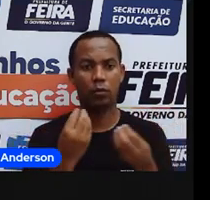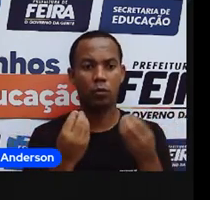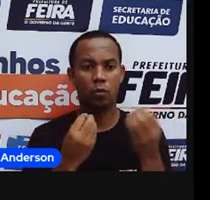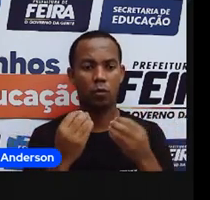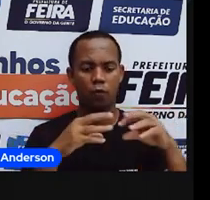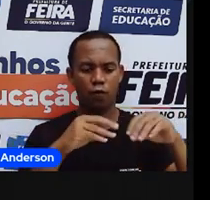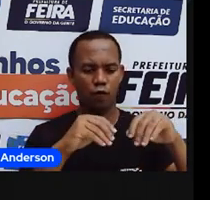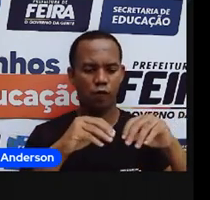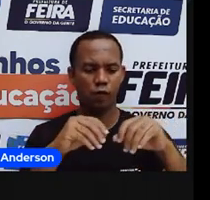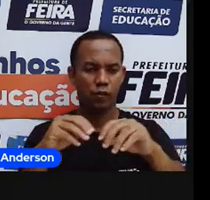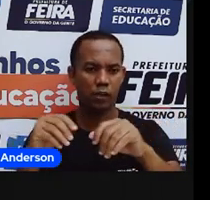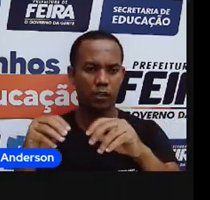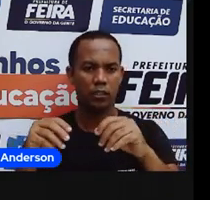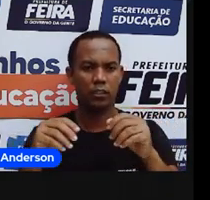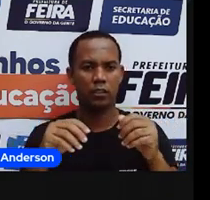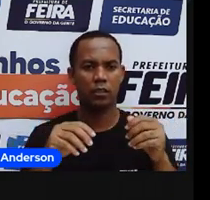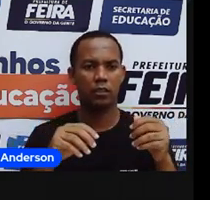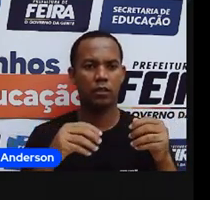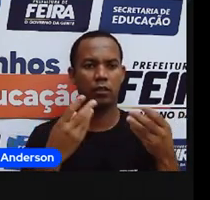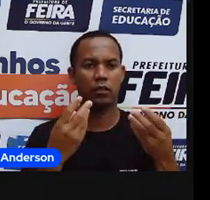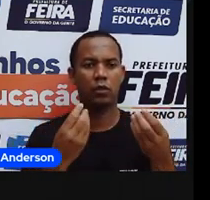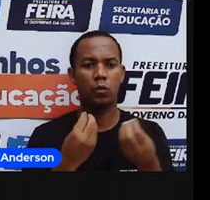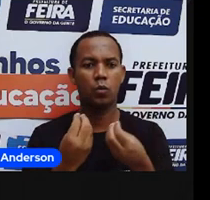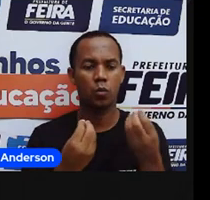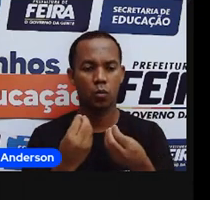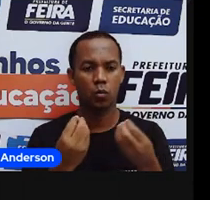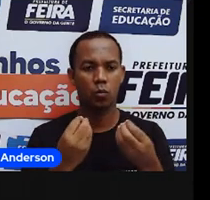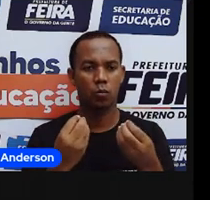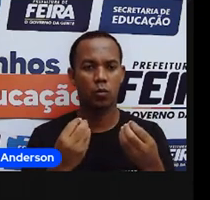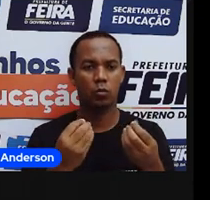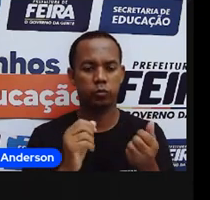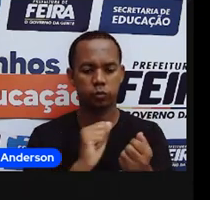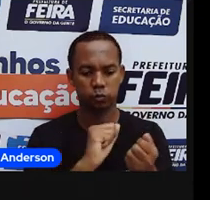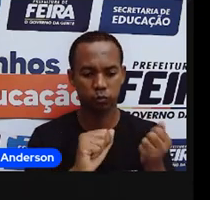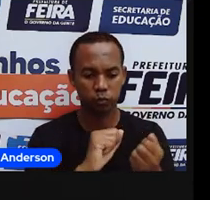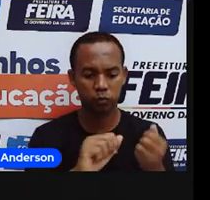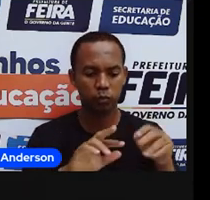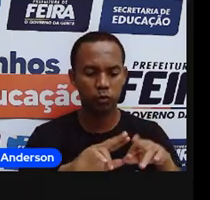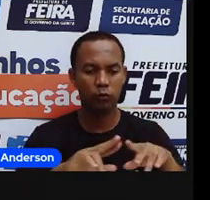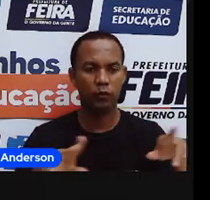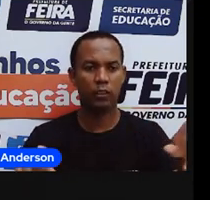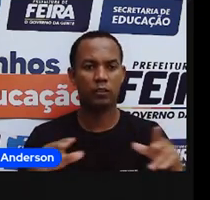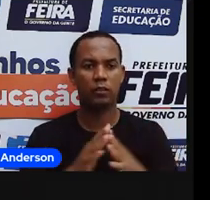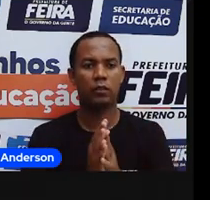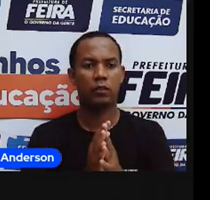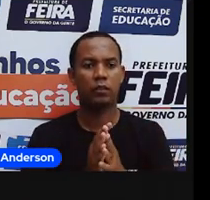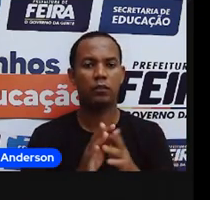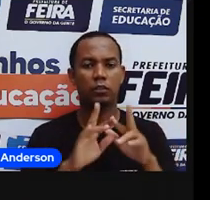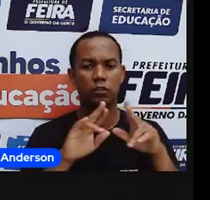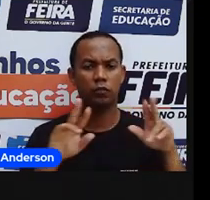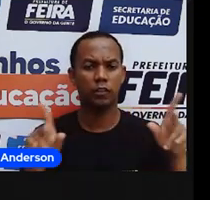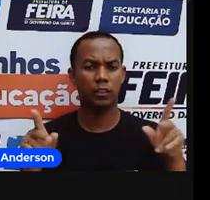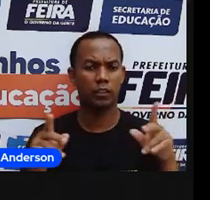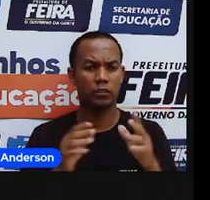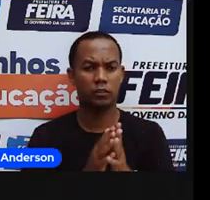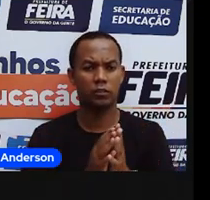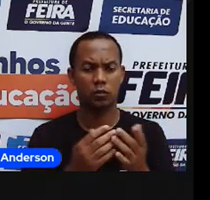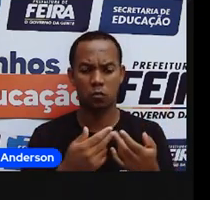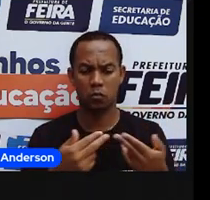a farinha, o beiju, a goma, a própria tapioca e outras